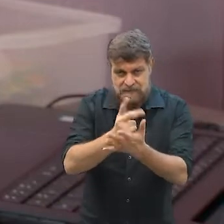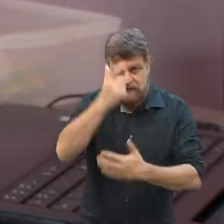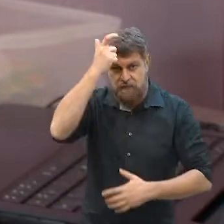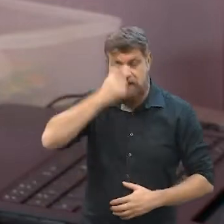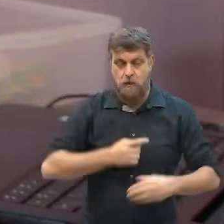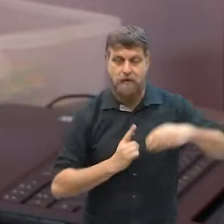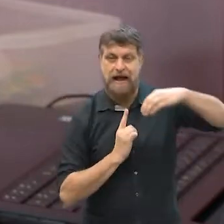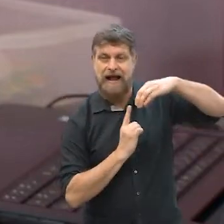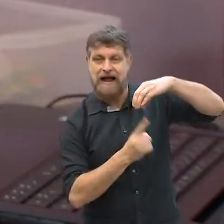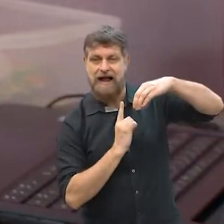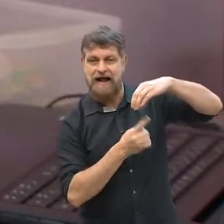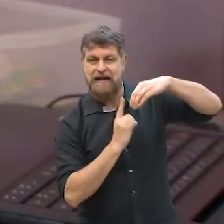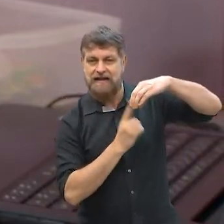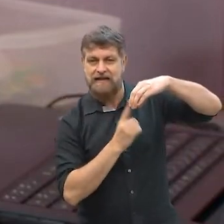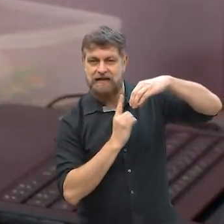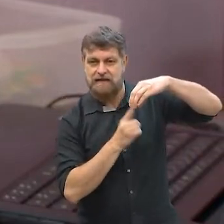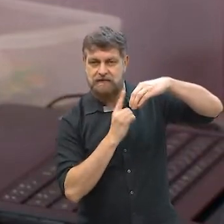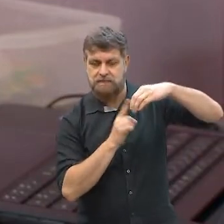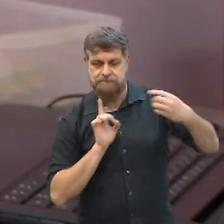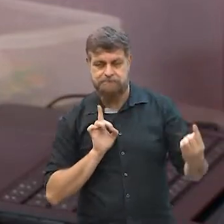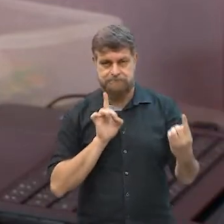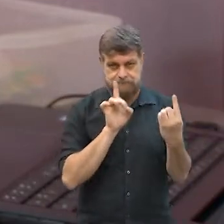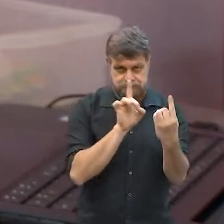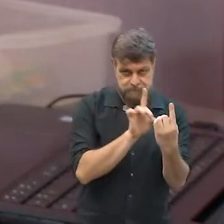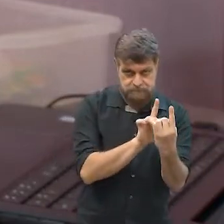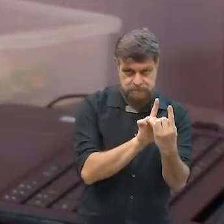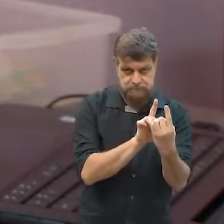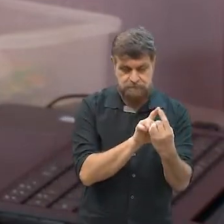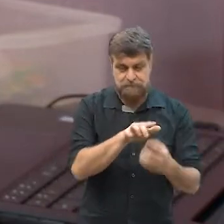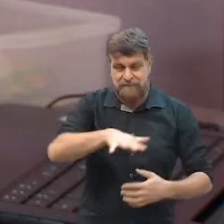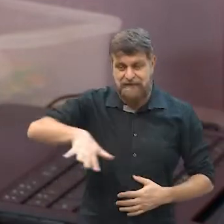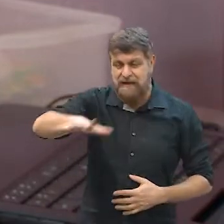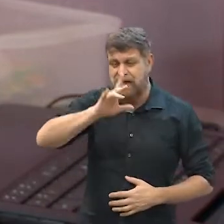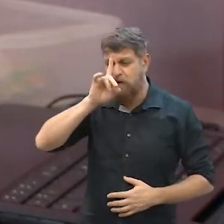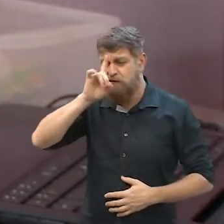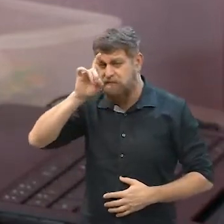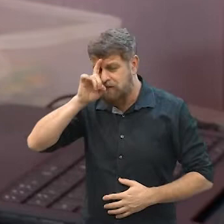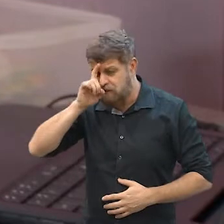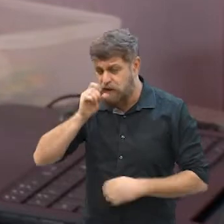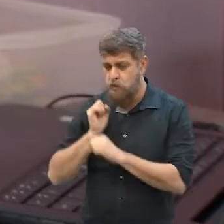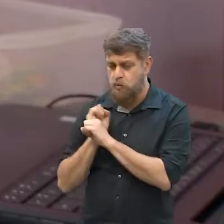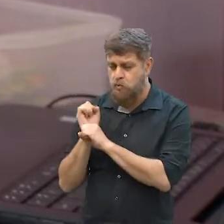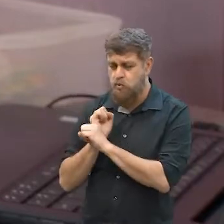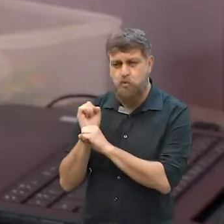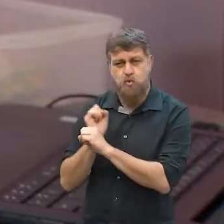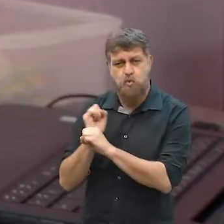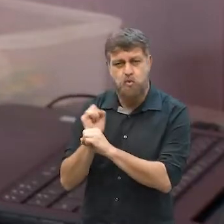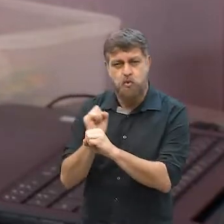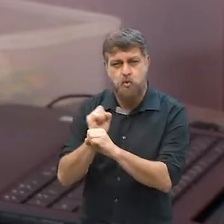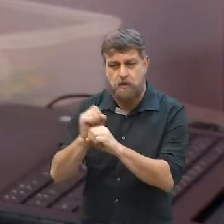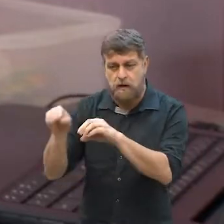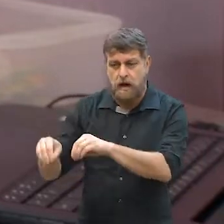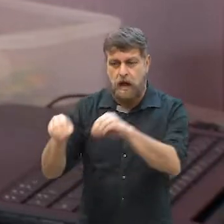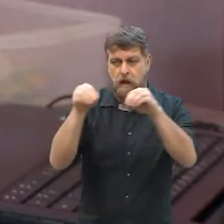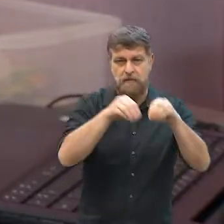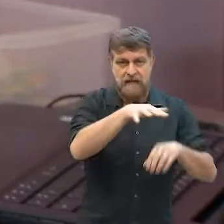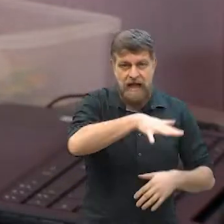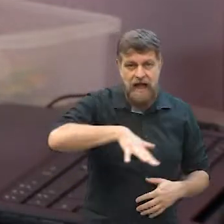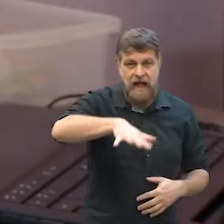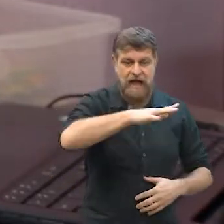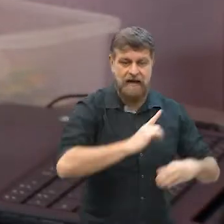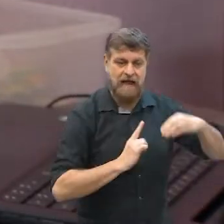área clínica, né? Então eu fiquei muito tempo na área hospitalar, tá? E hoje a minha área é